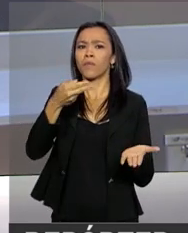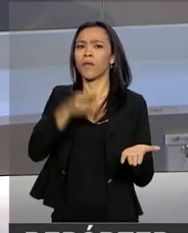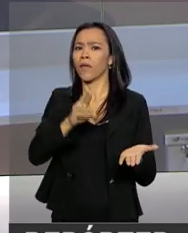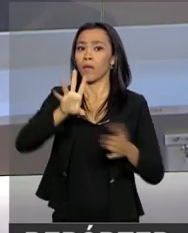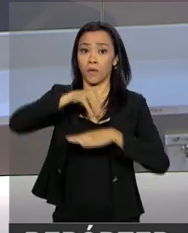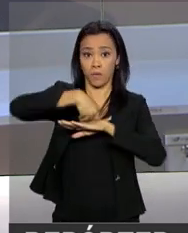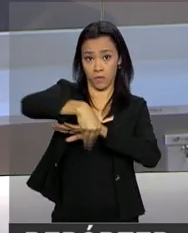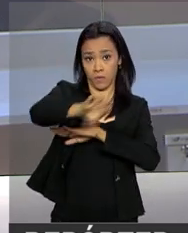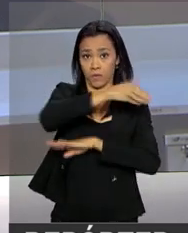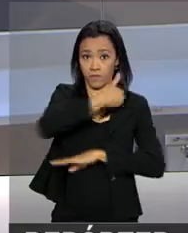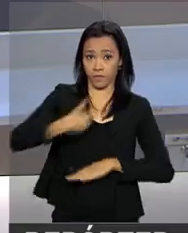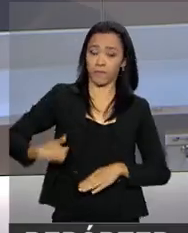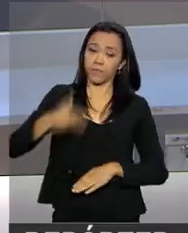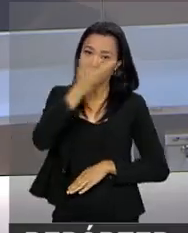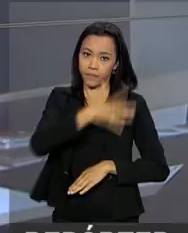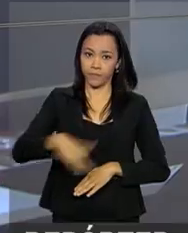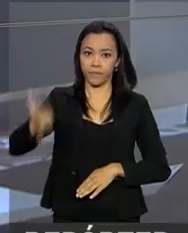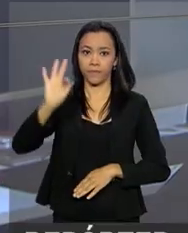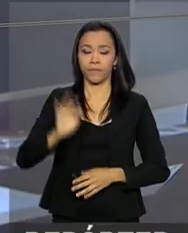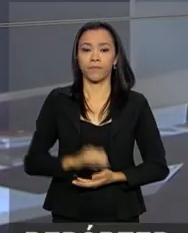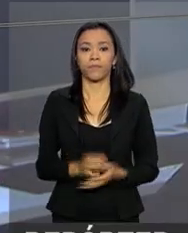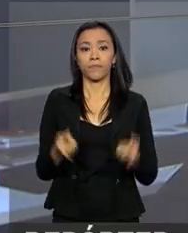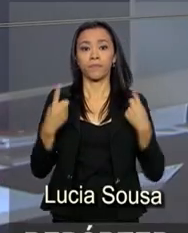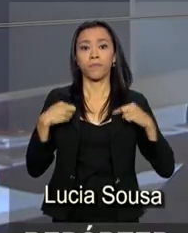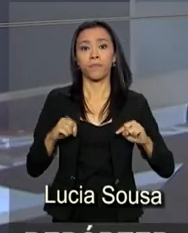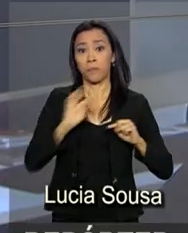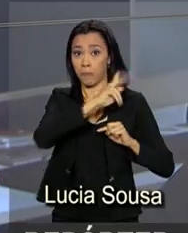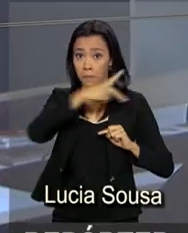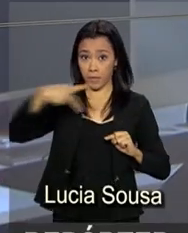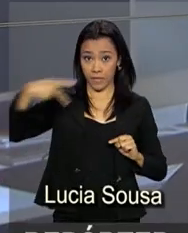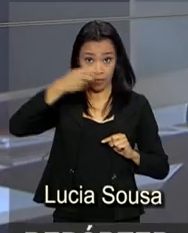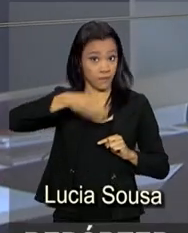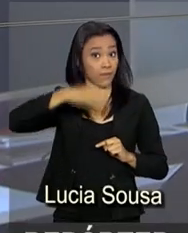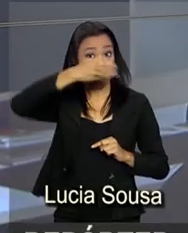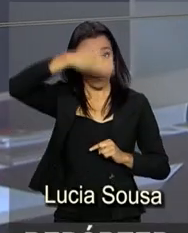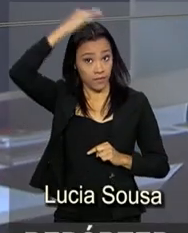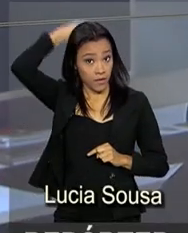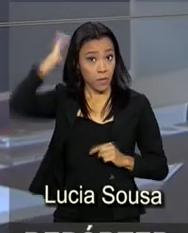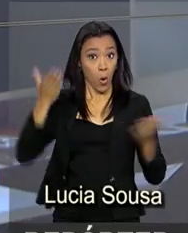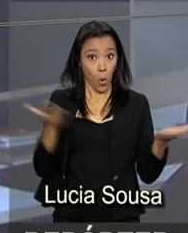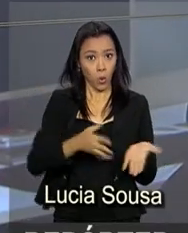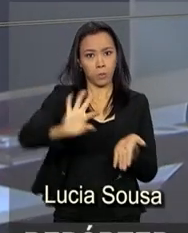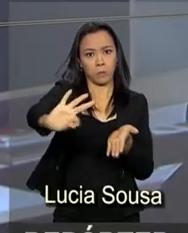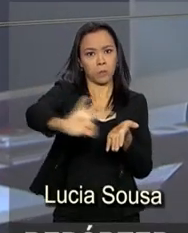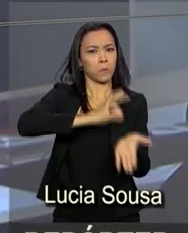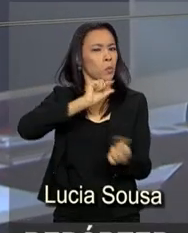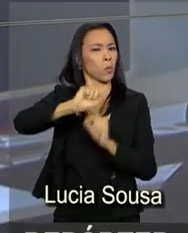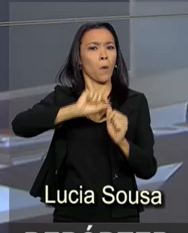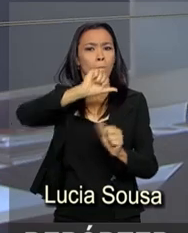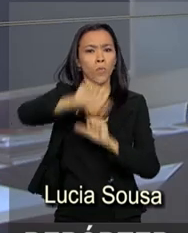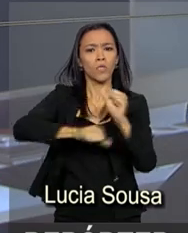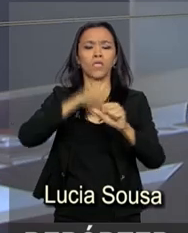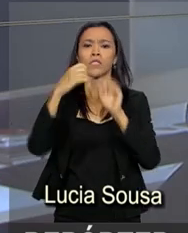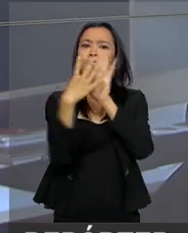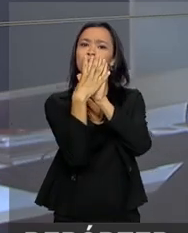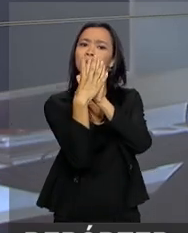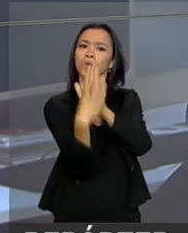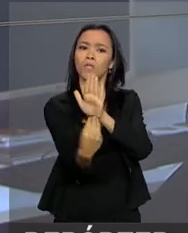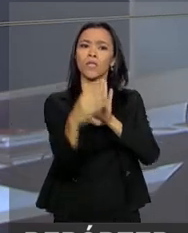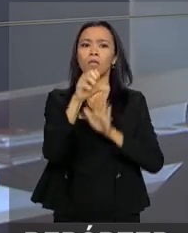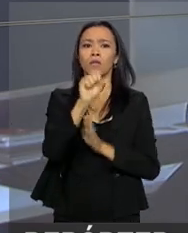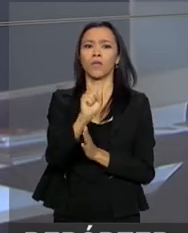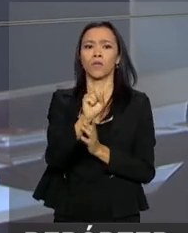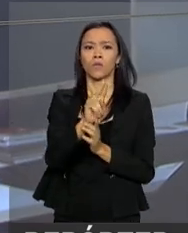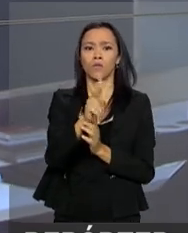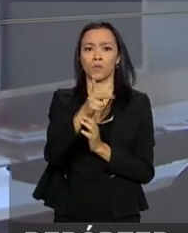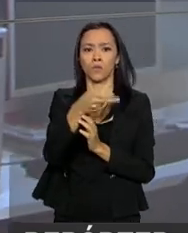as notícias do governo federal. O presidente Michel Temer sanciona hoje mudanças no Super Simples. Vamos